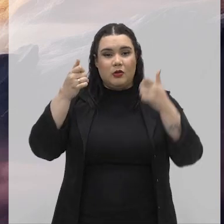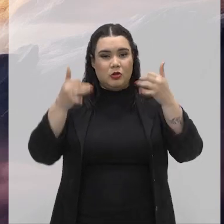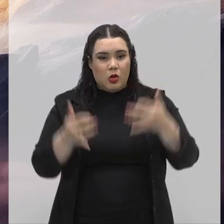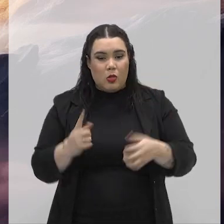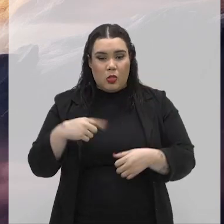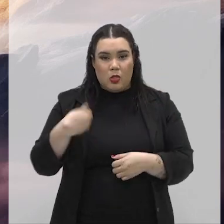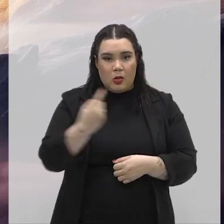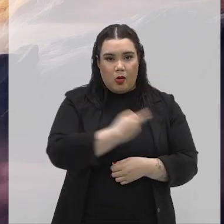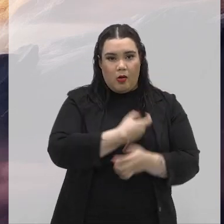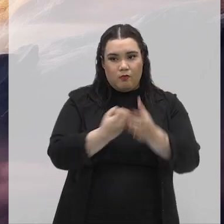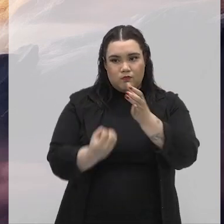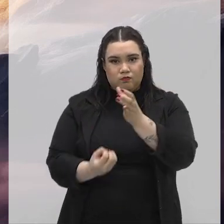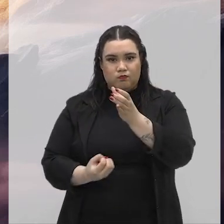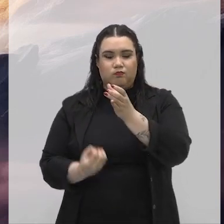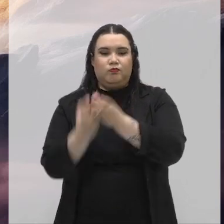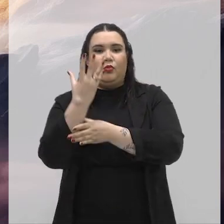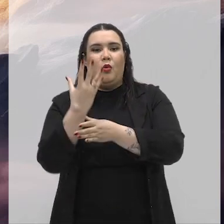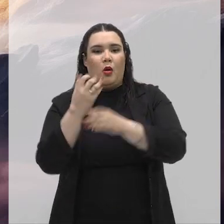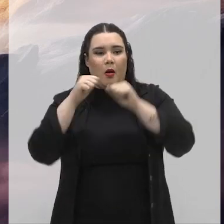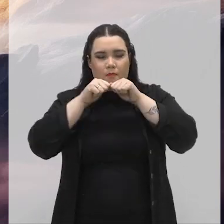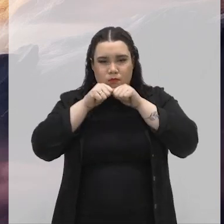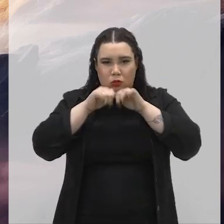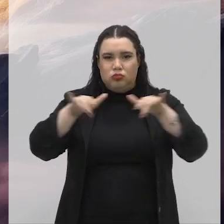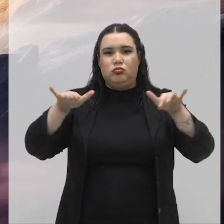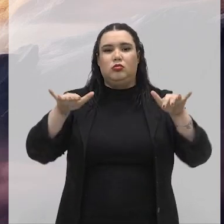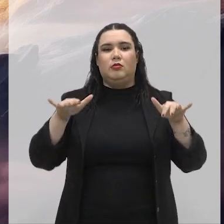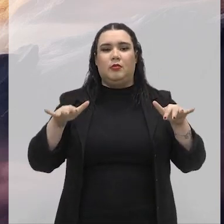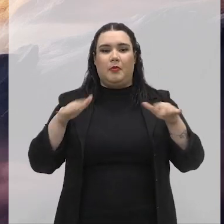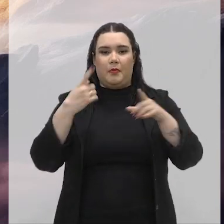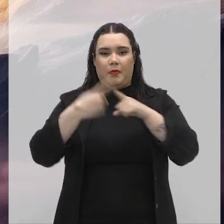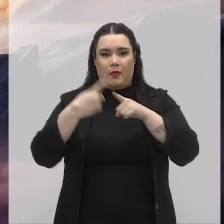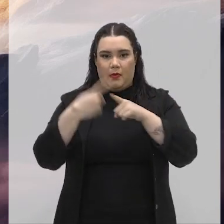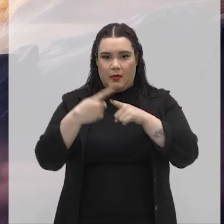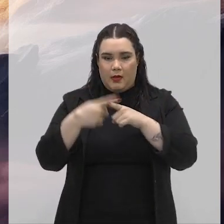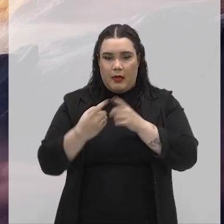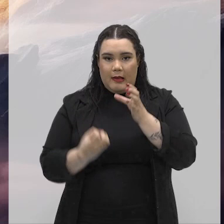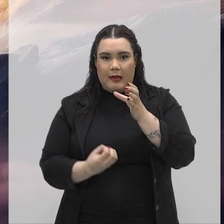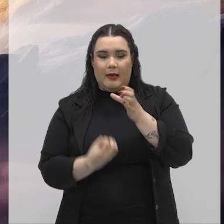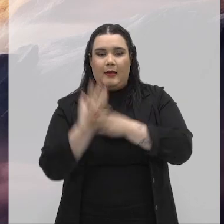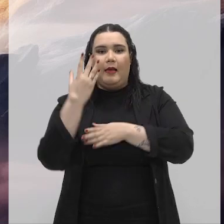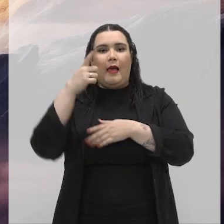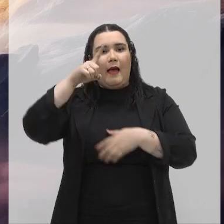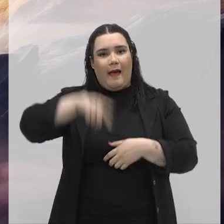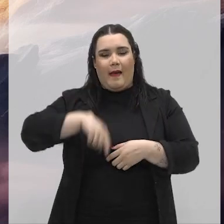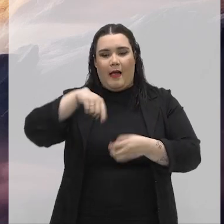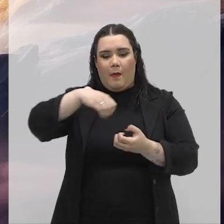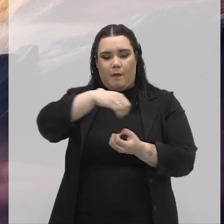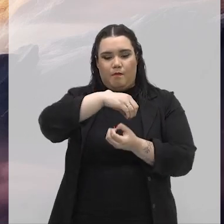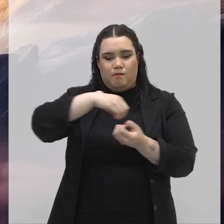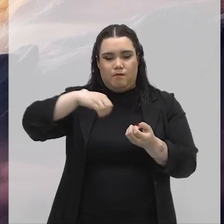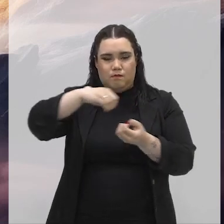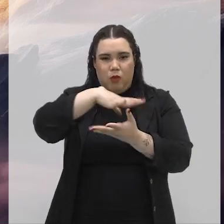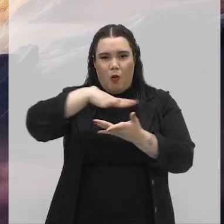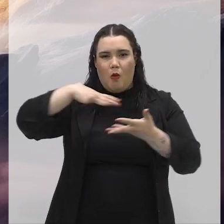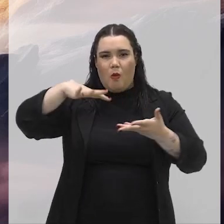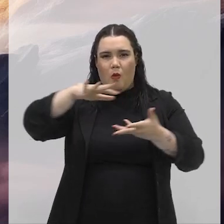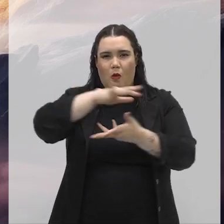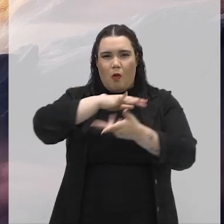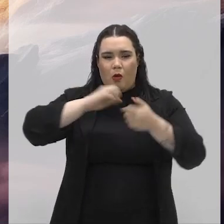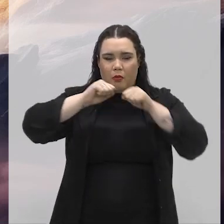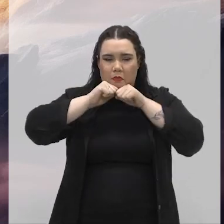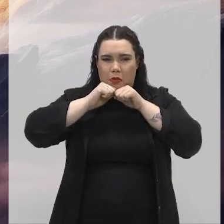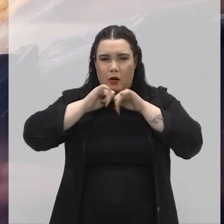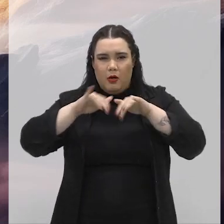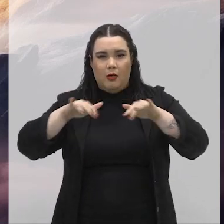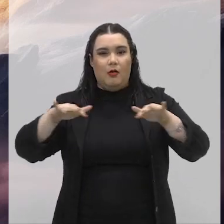da poeira estelar, porque todos surgimos aí dessa grande explosão de fumaça e poeira que